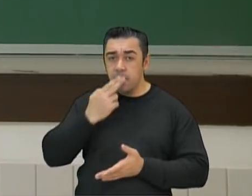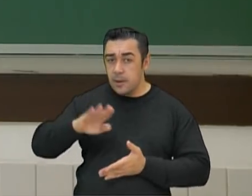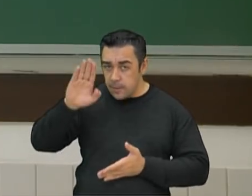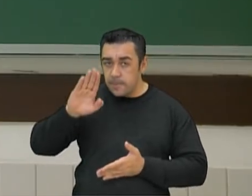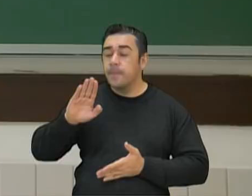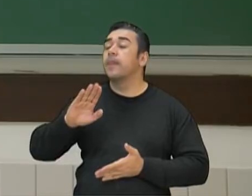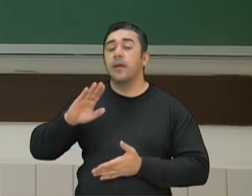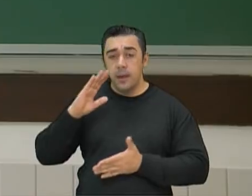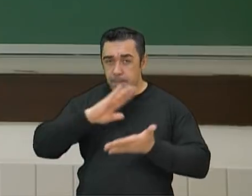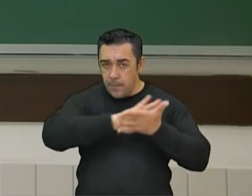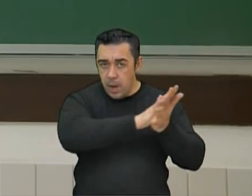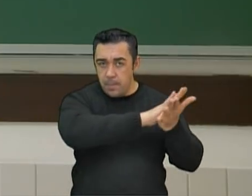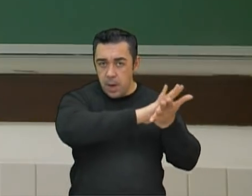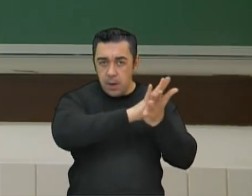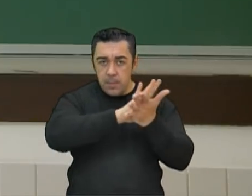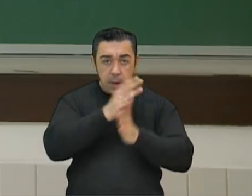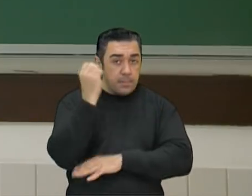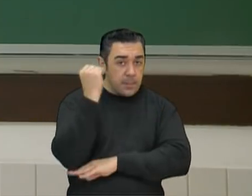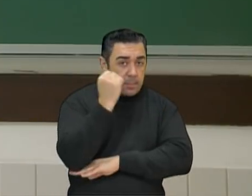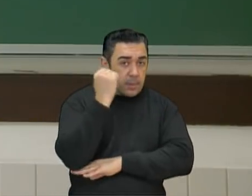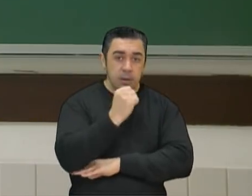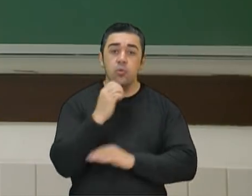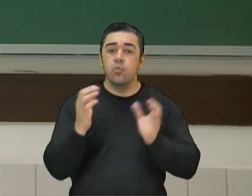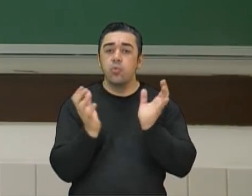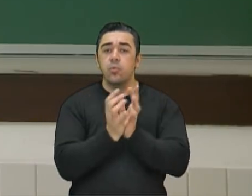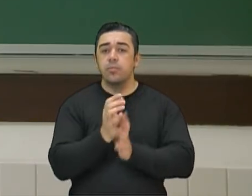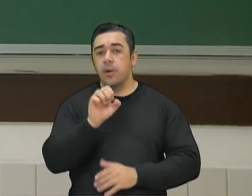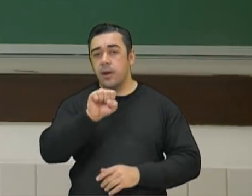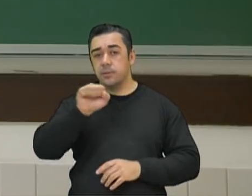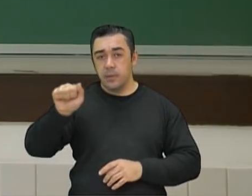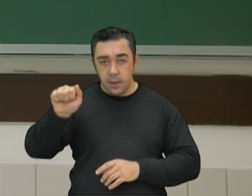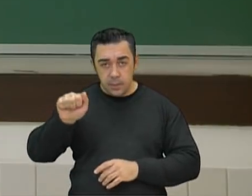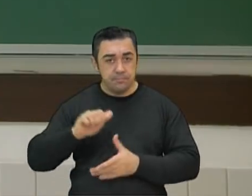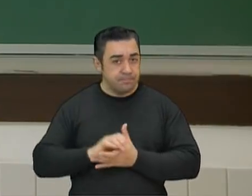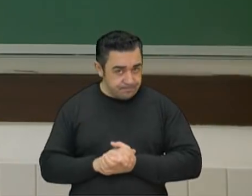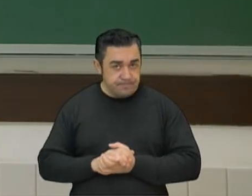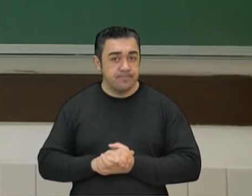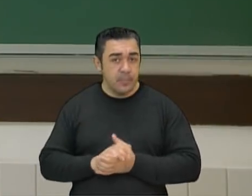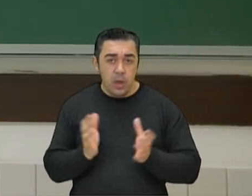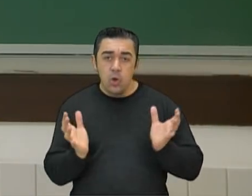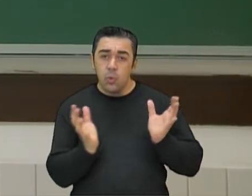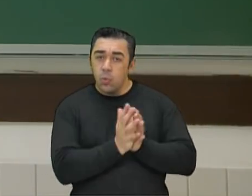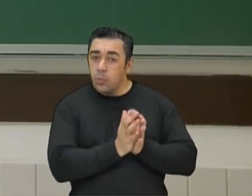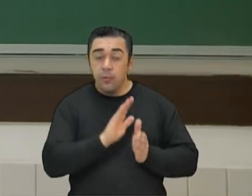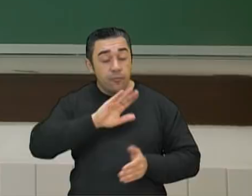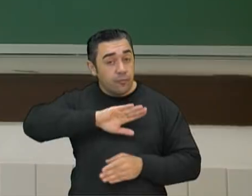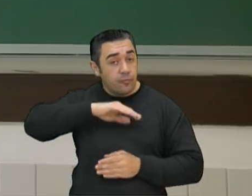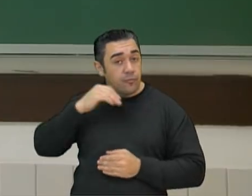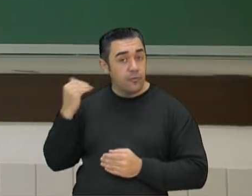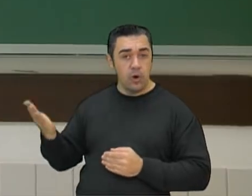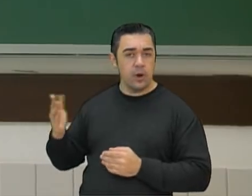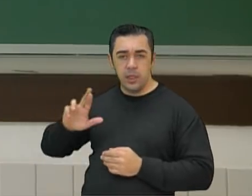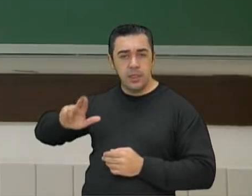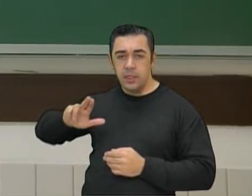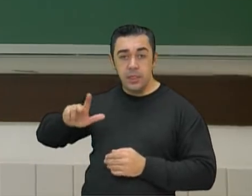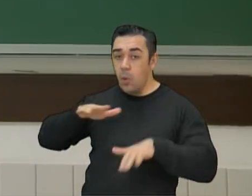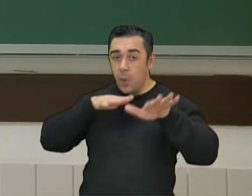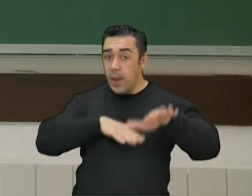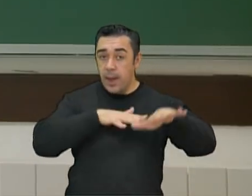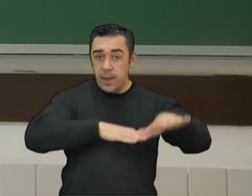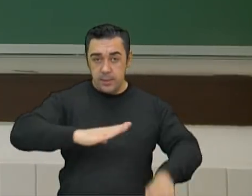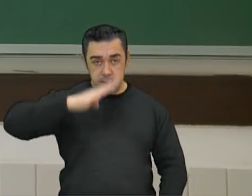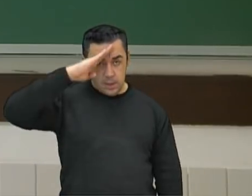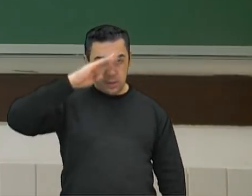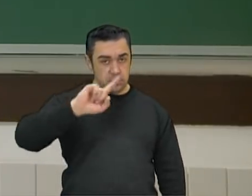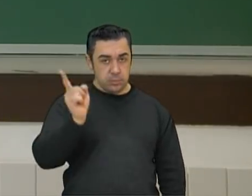seriam eliminados por essa SA. Então, são grupos paramilitares, não é o exército oficial